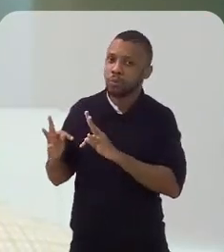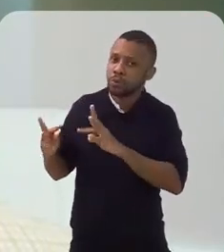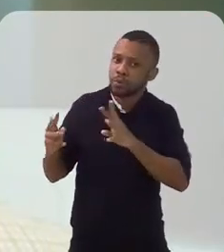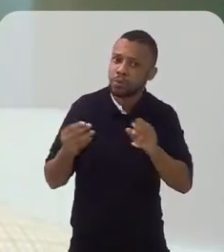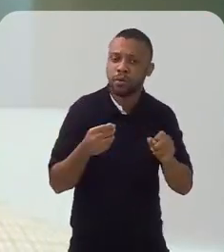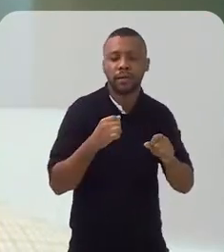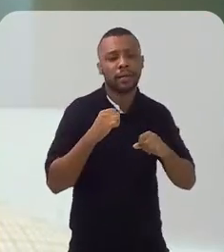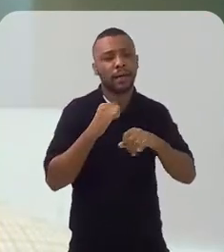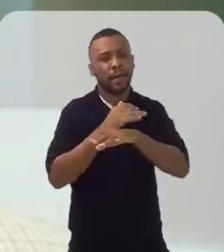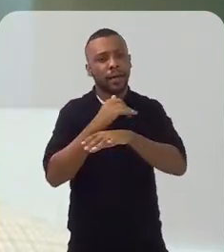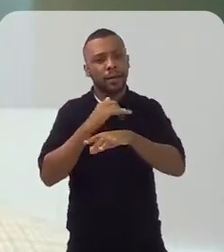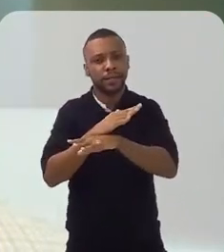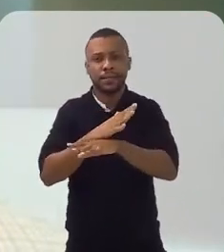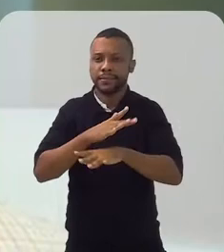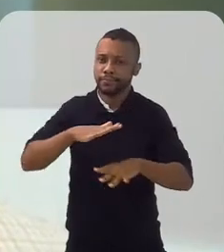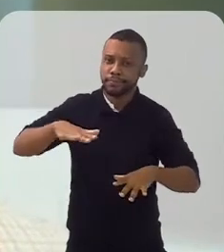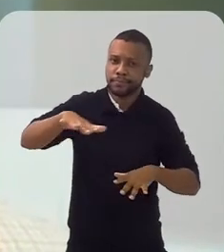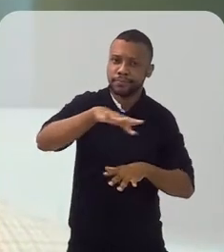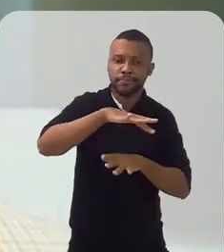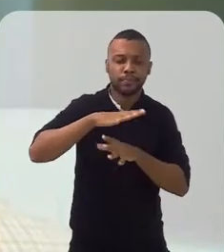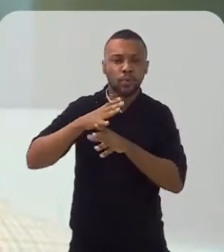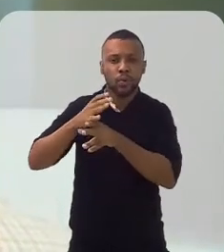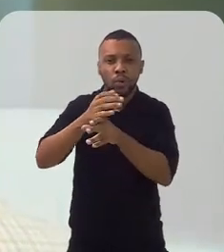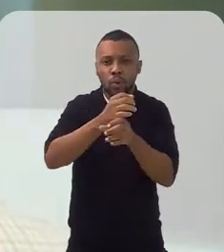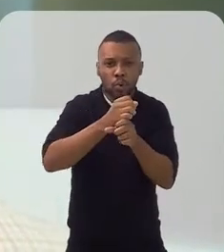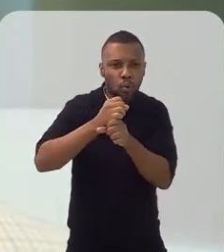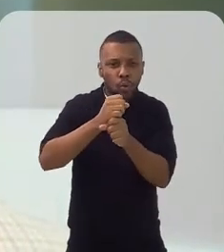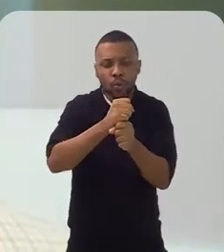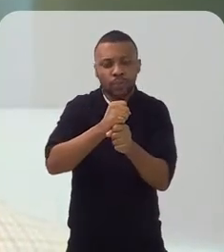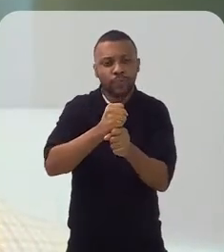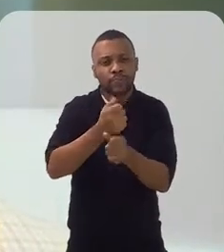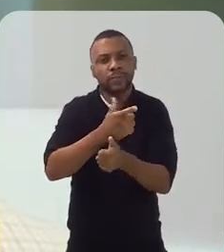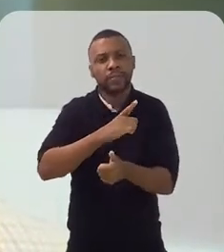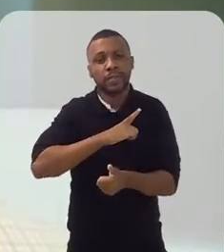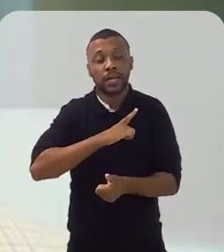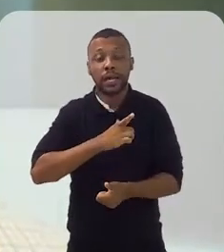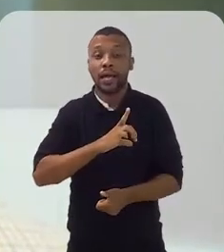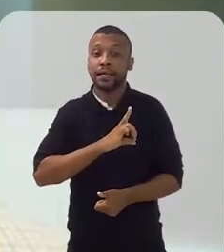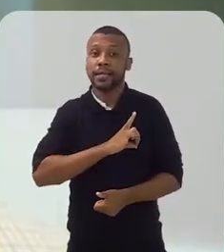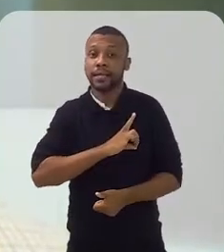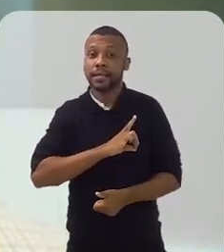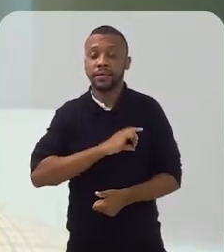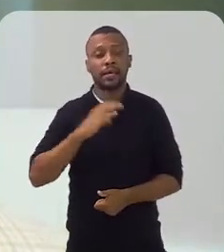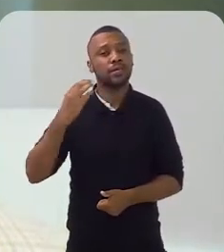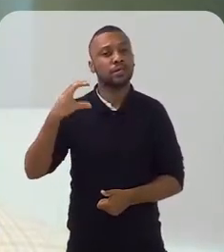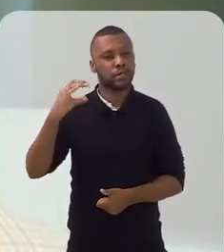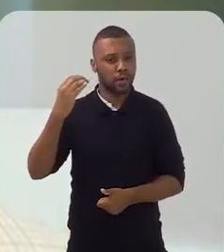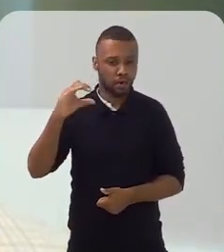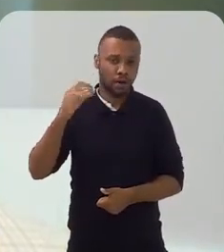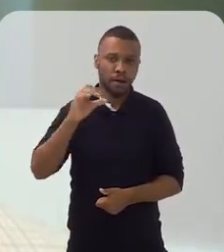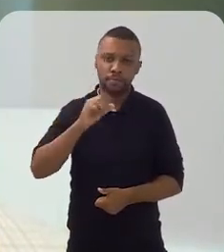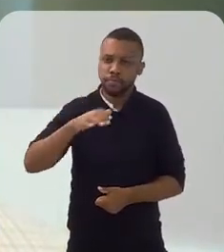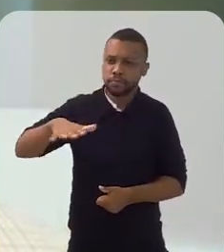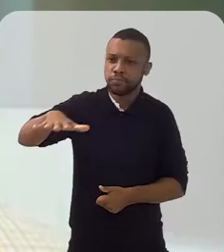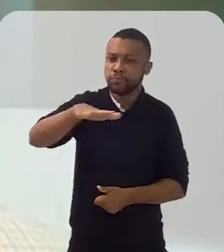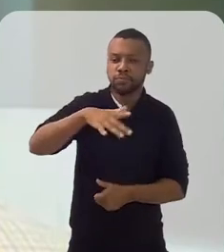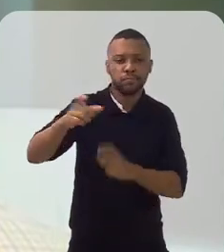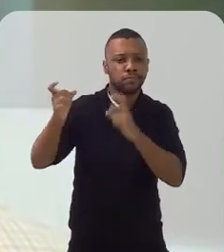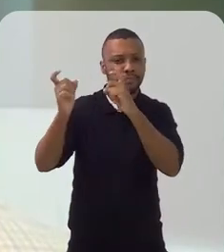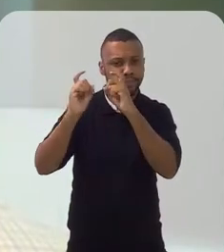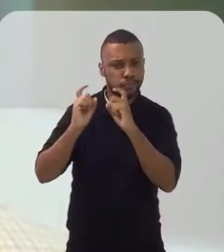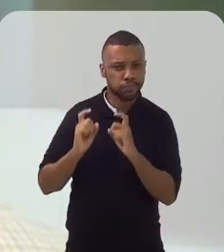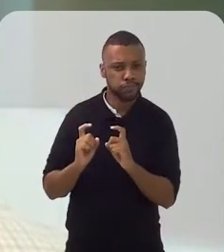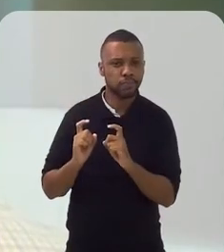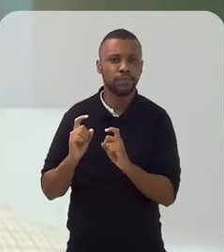cidades, dos municípios, das 50 cidades que compõem a Delegacia de Niterói, e nós